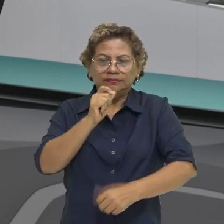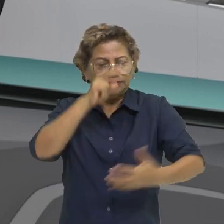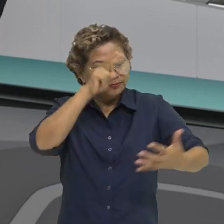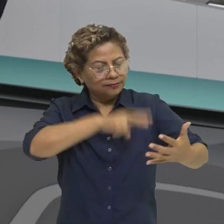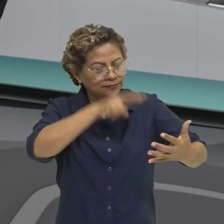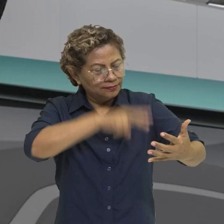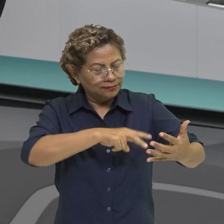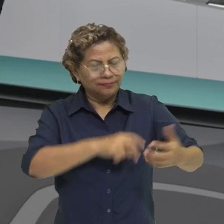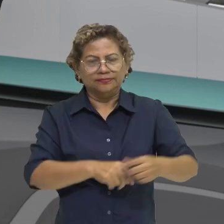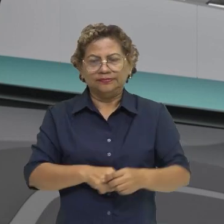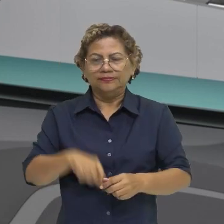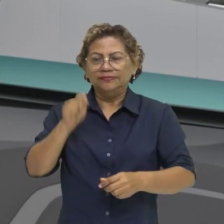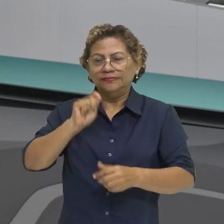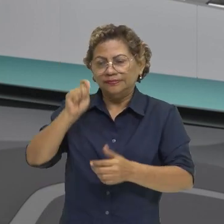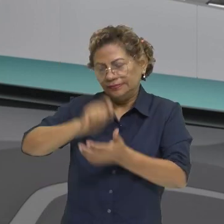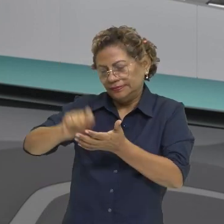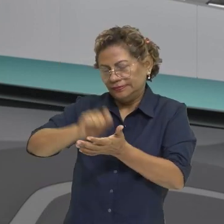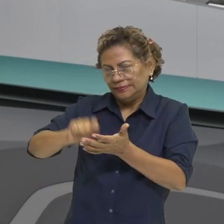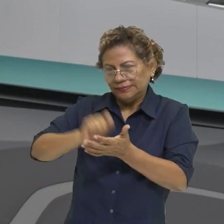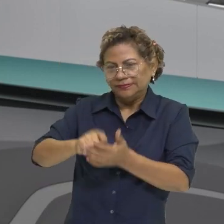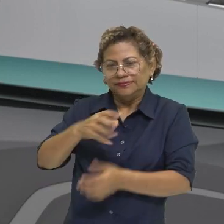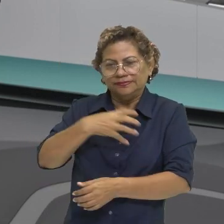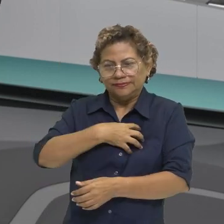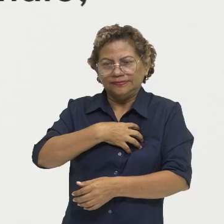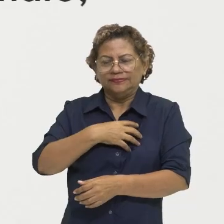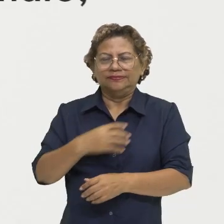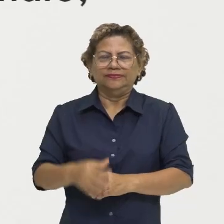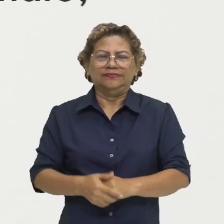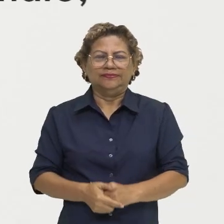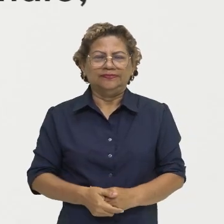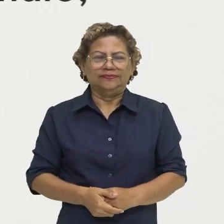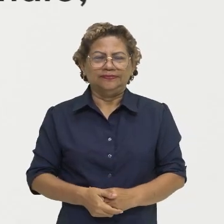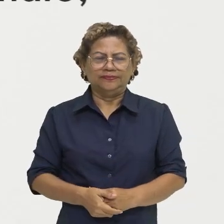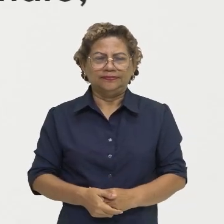eu senti a minha catarse aqui. Vamos para a próxima?